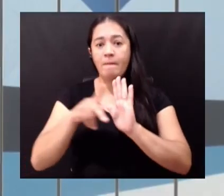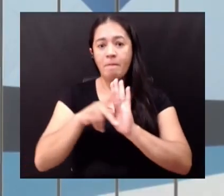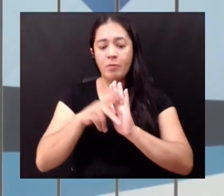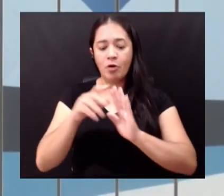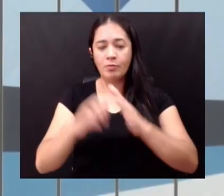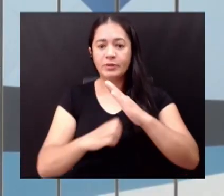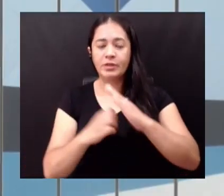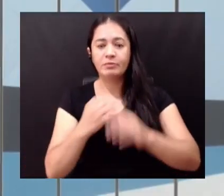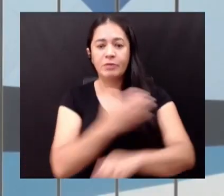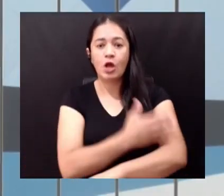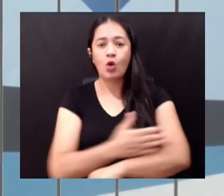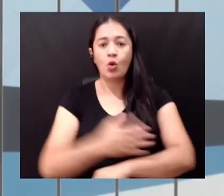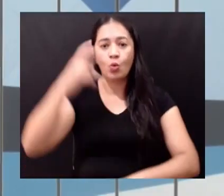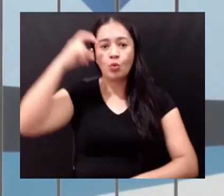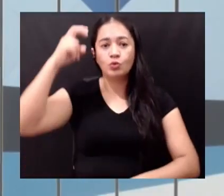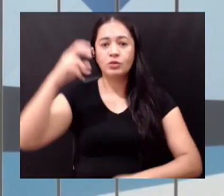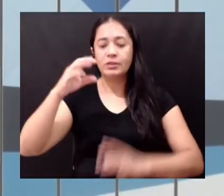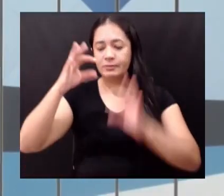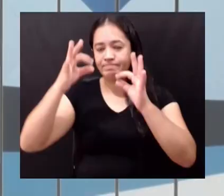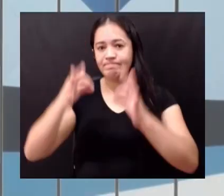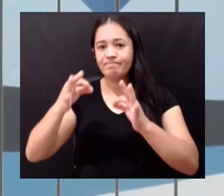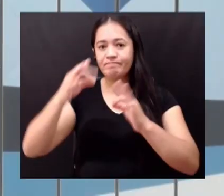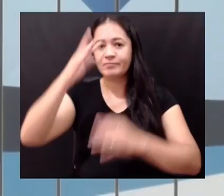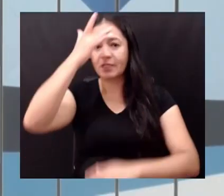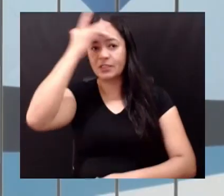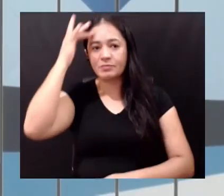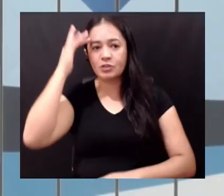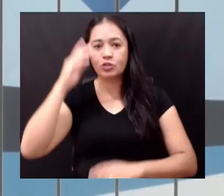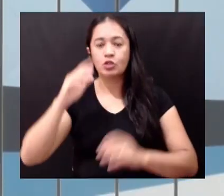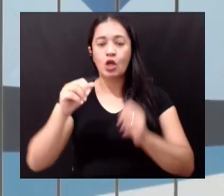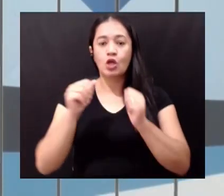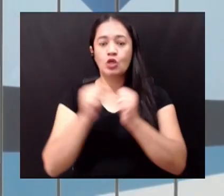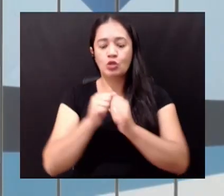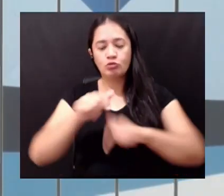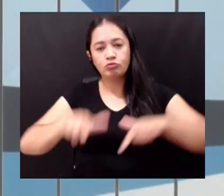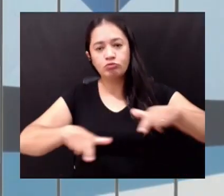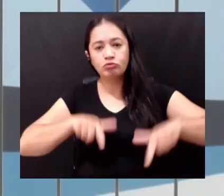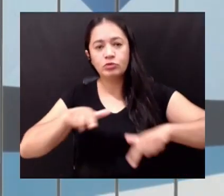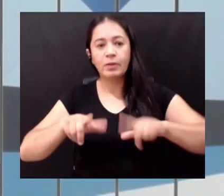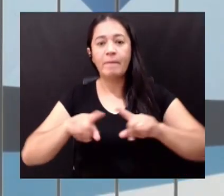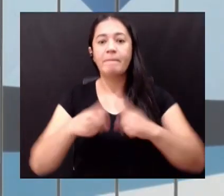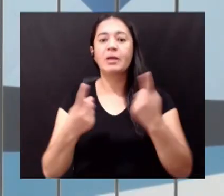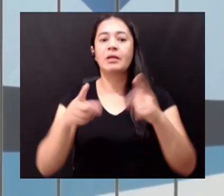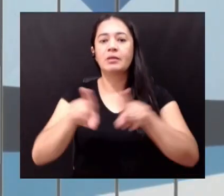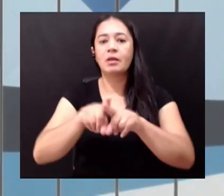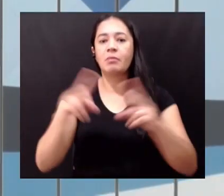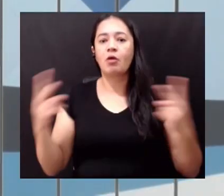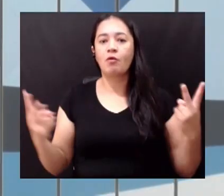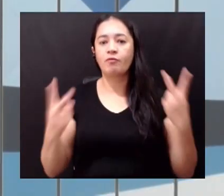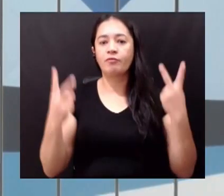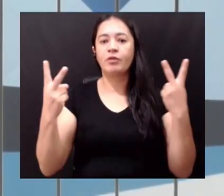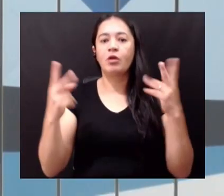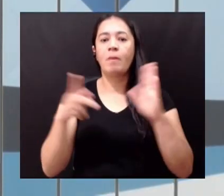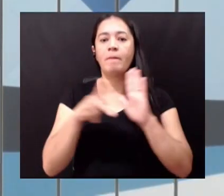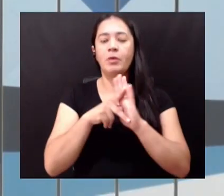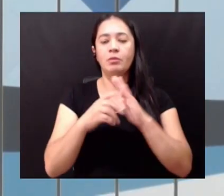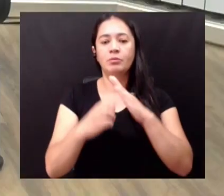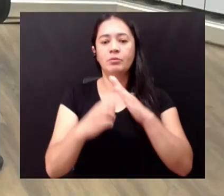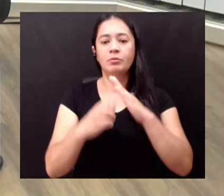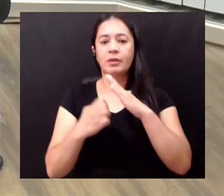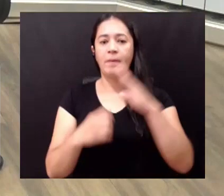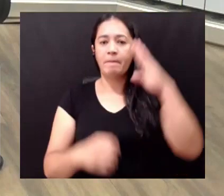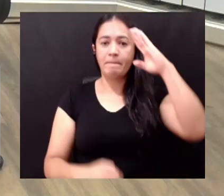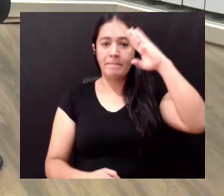pessoas estejam alinhadas não só com a atividade em si, com a produtividade, mas também com os valores das empresas. Especialmente no